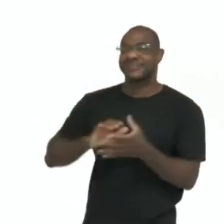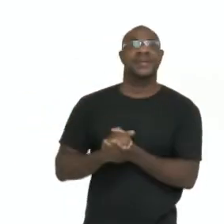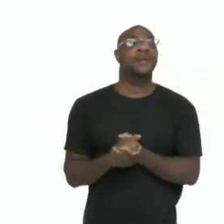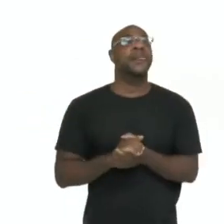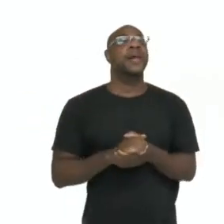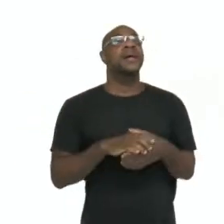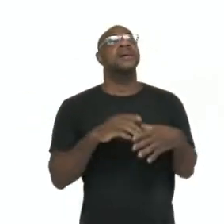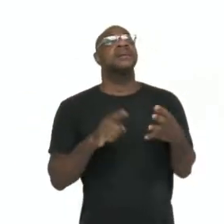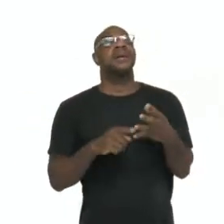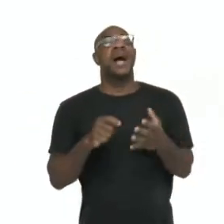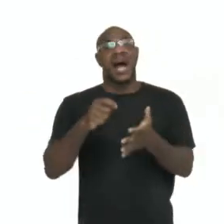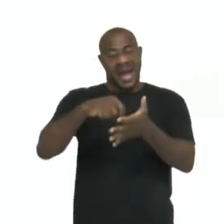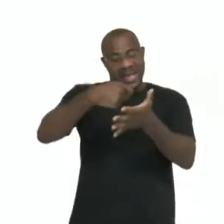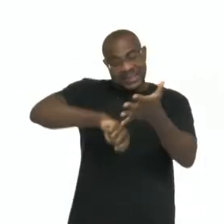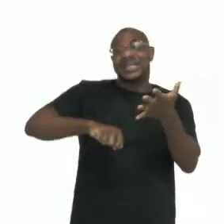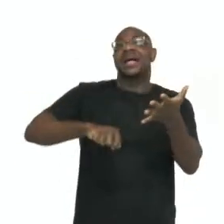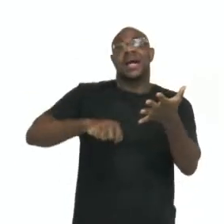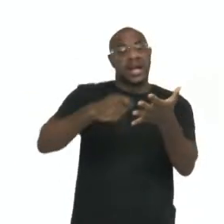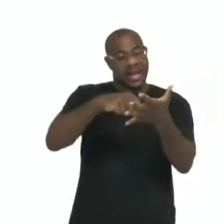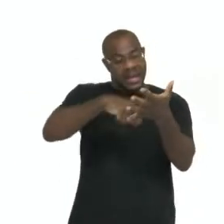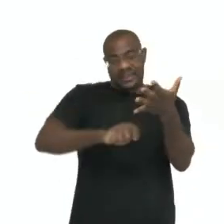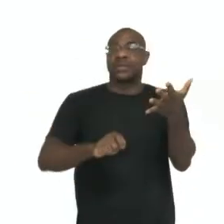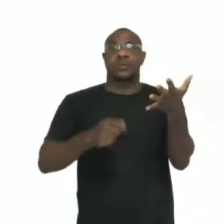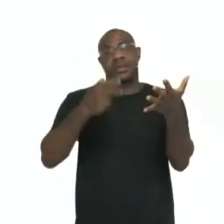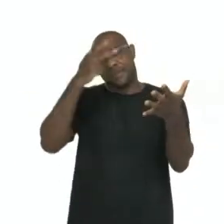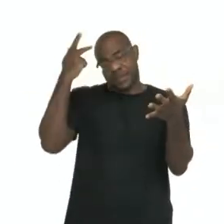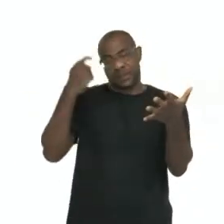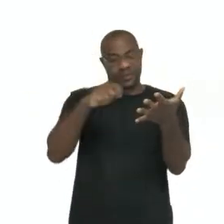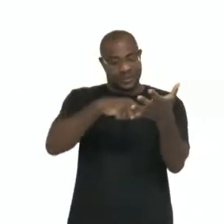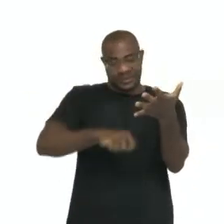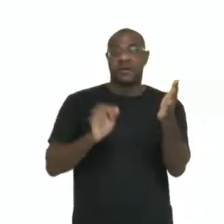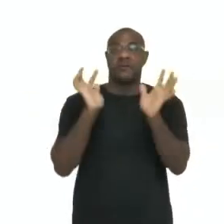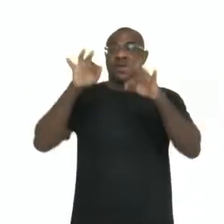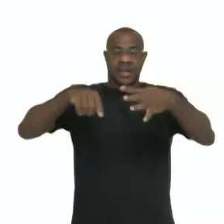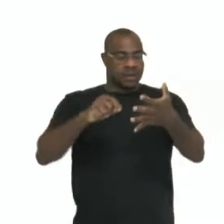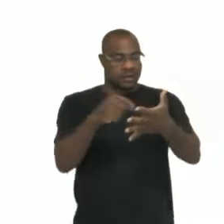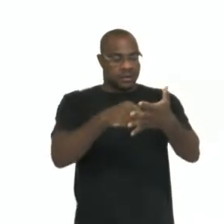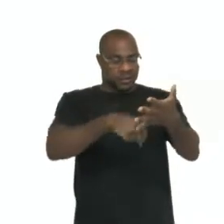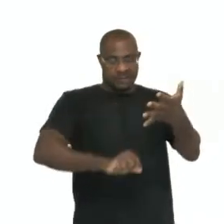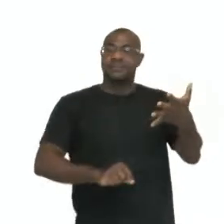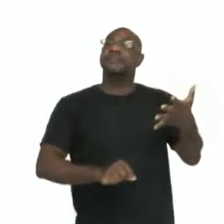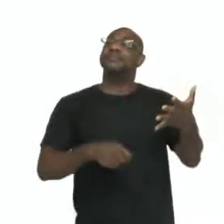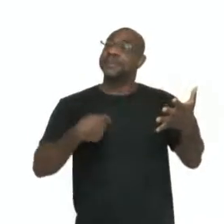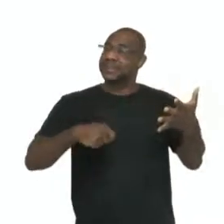responsável, a assinatura do emissor, a pessoa então que elabora a carta de solicitação precisa